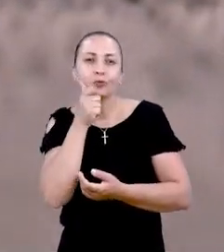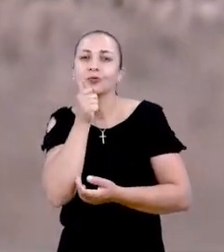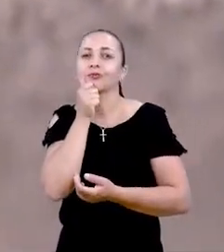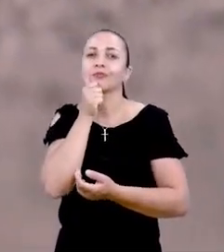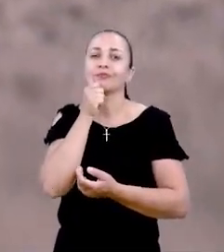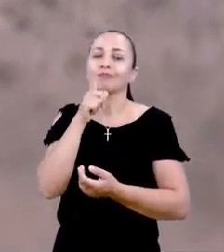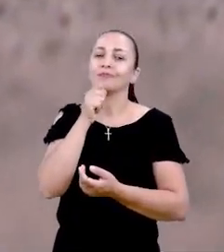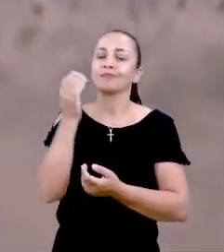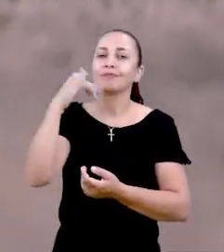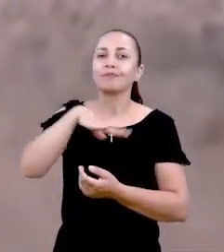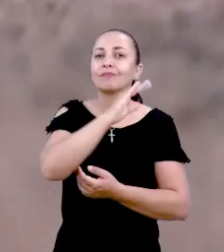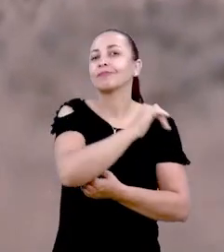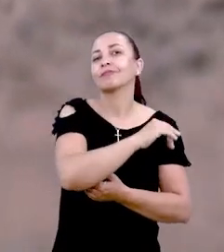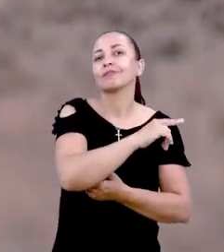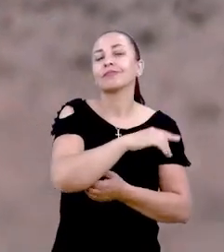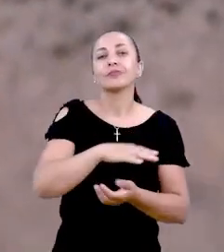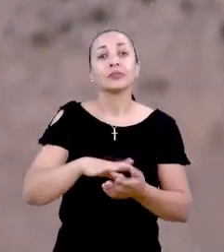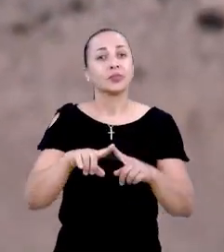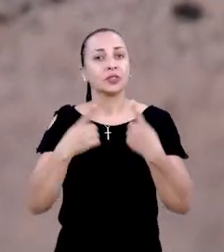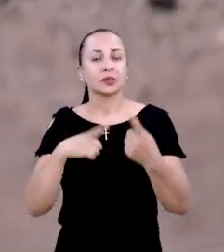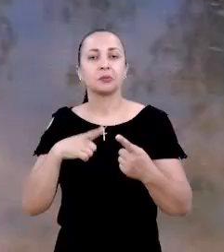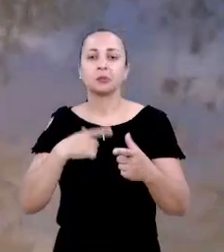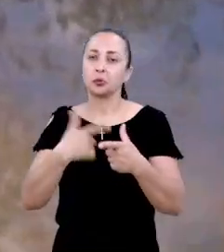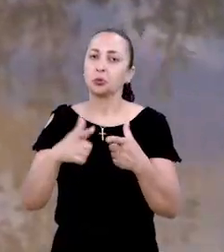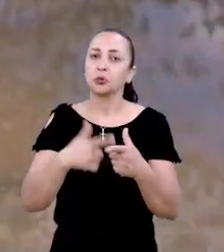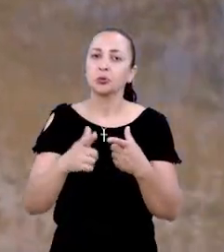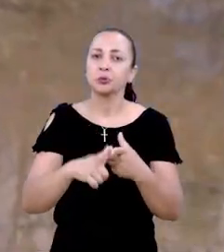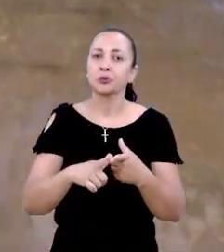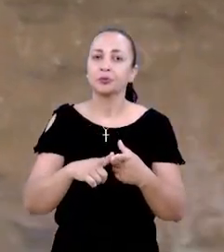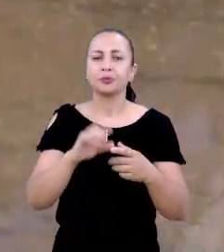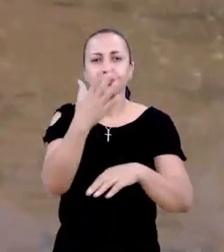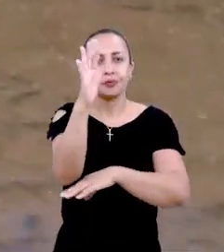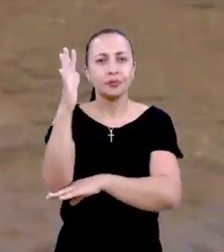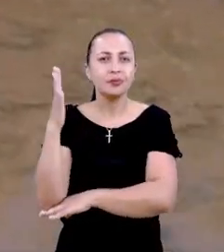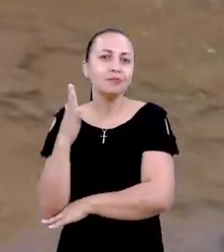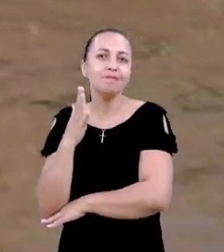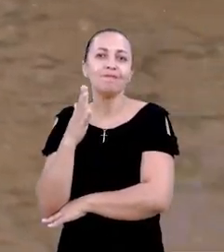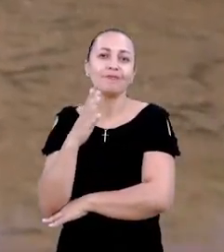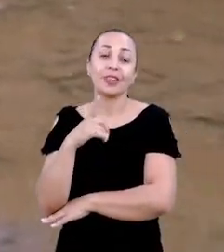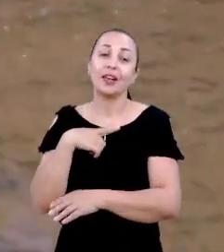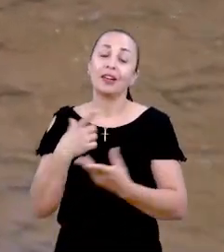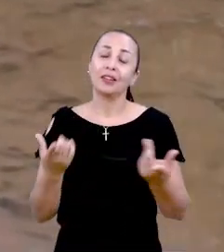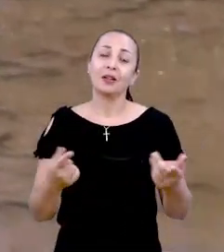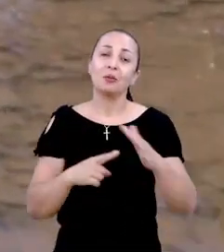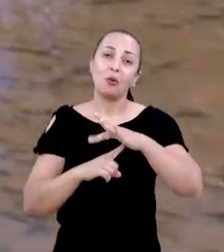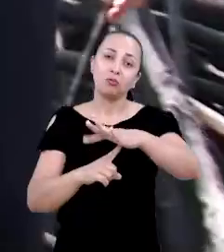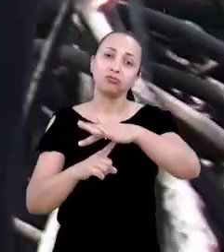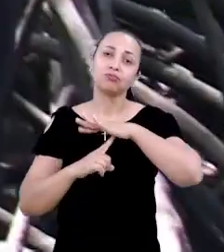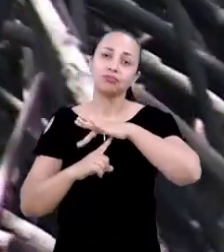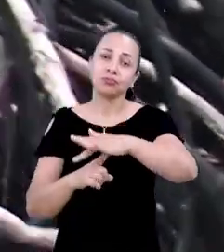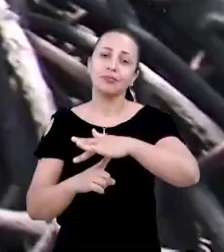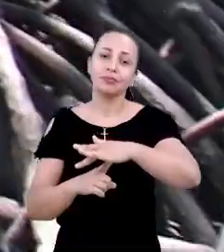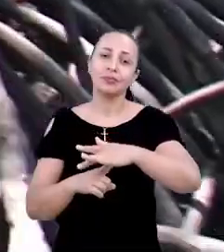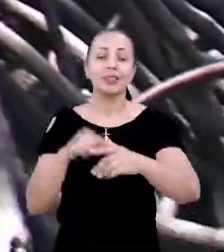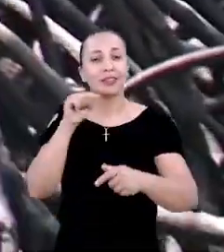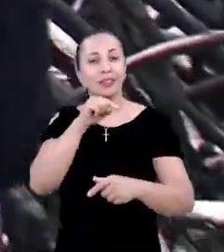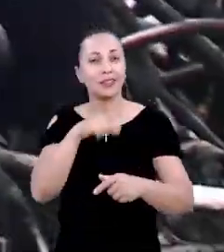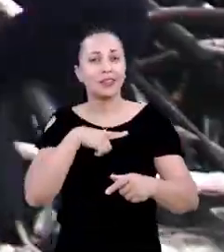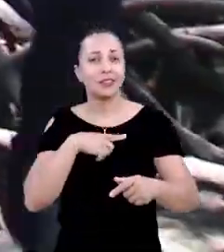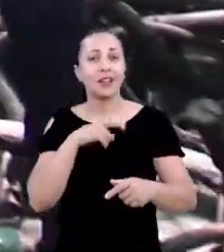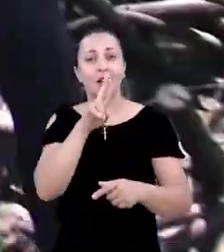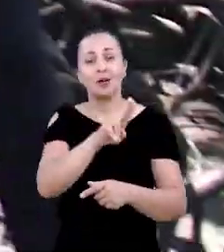Mas a região também enfrenta desafios ambientais, e um deles está no manguezal do estuário do rio Pacoti. É lá que a